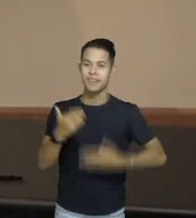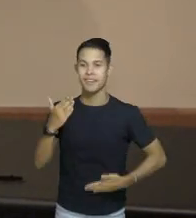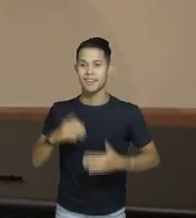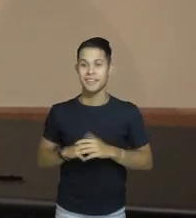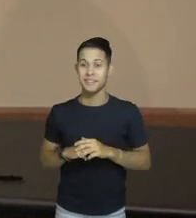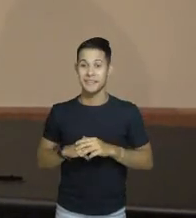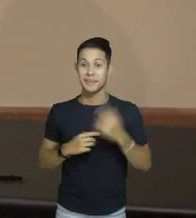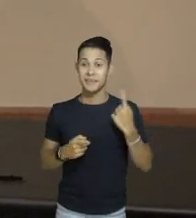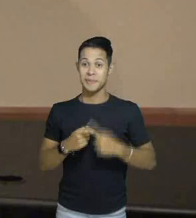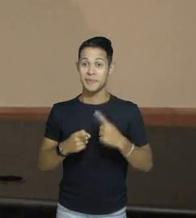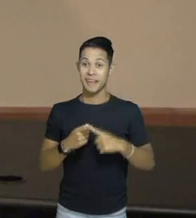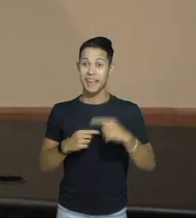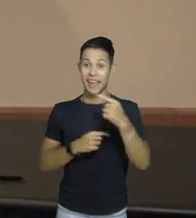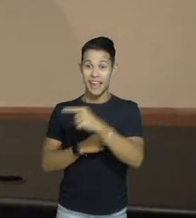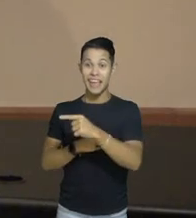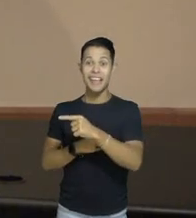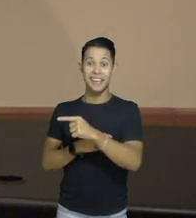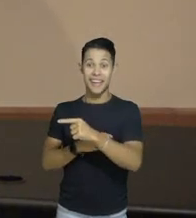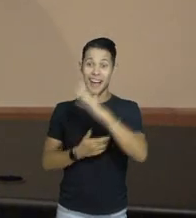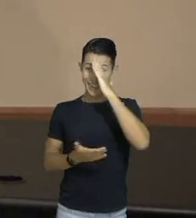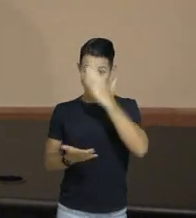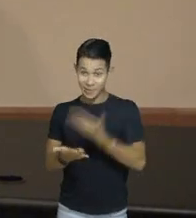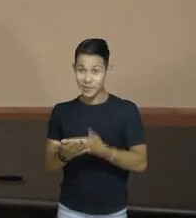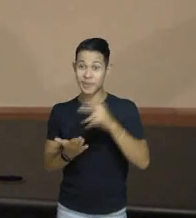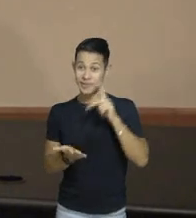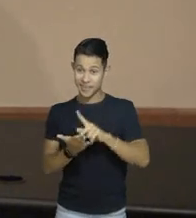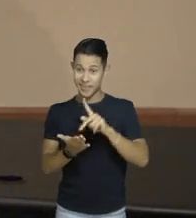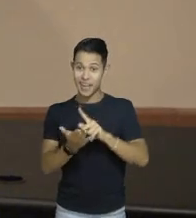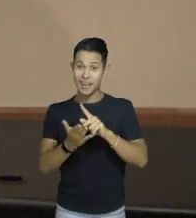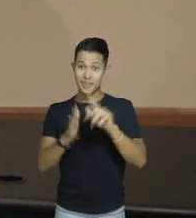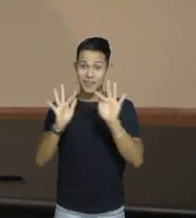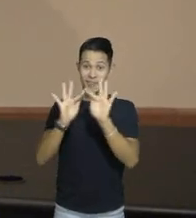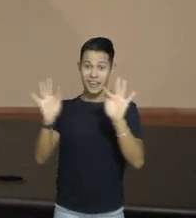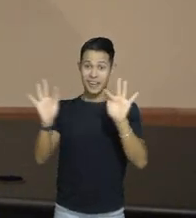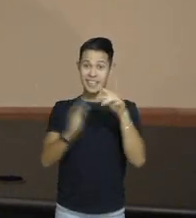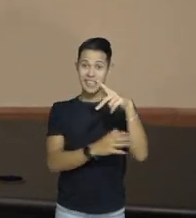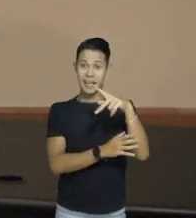ele levou na literalidade, ele não consegue pegar a metáfora.